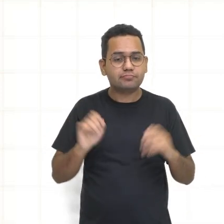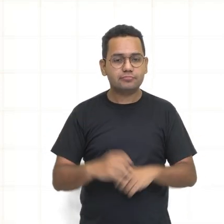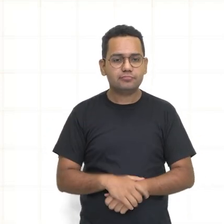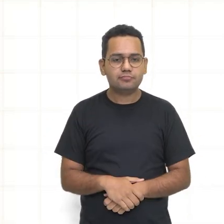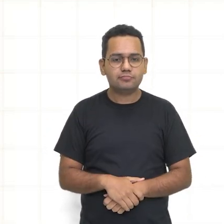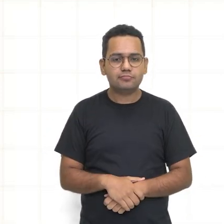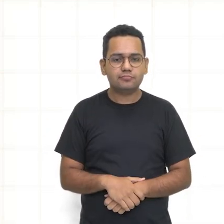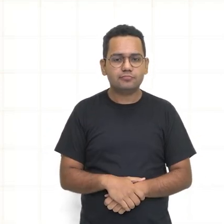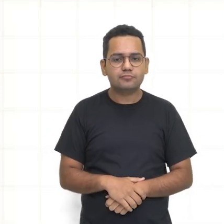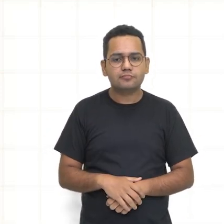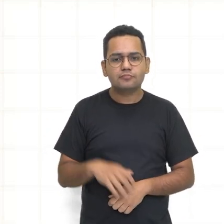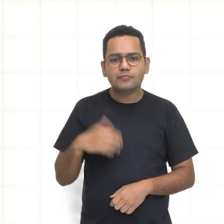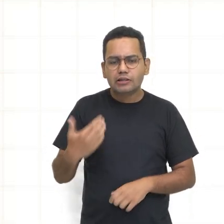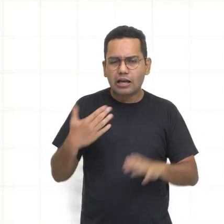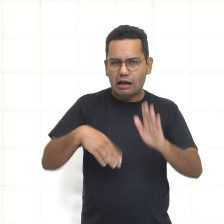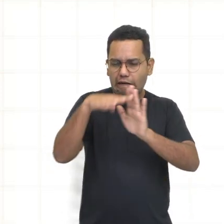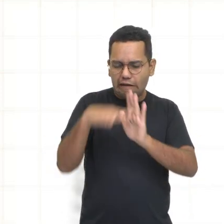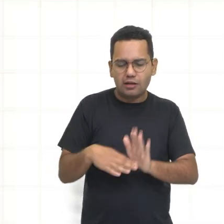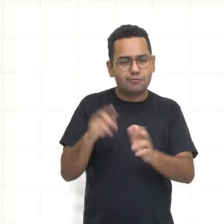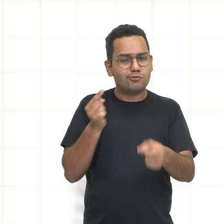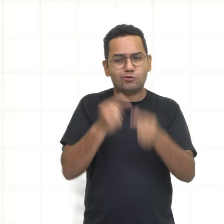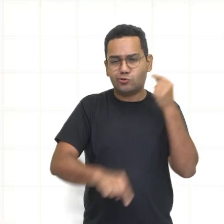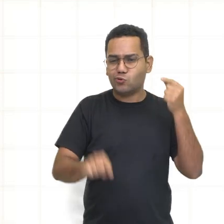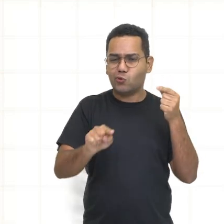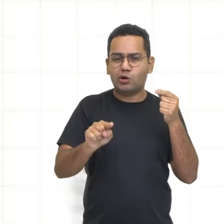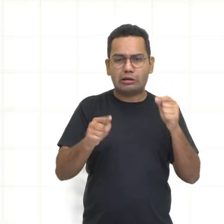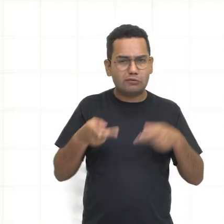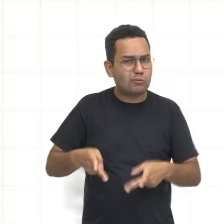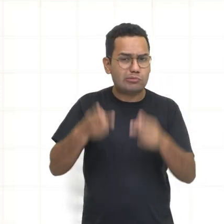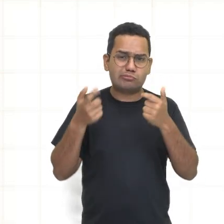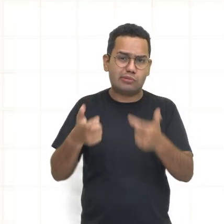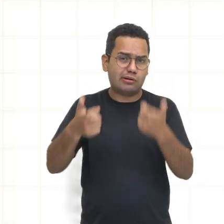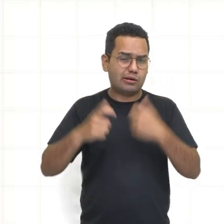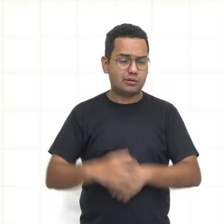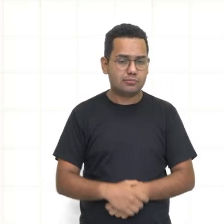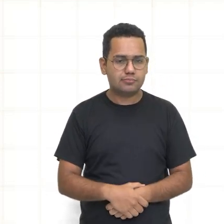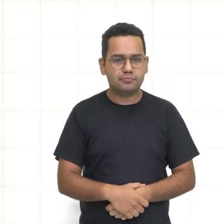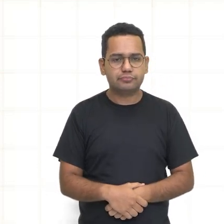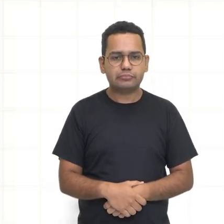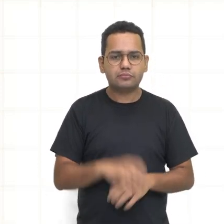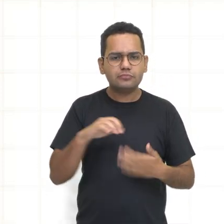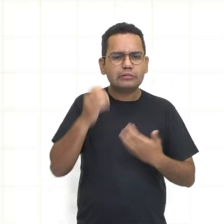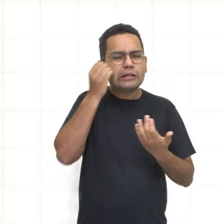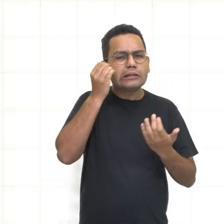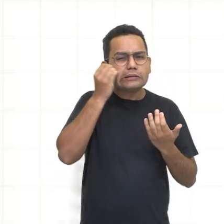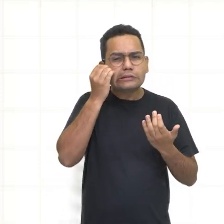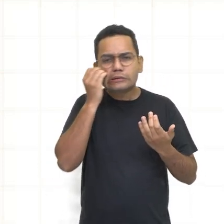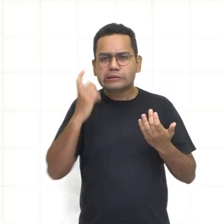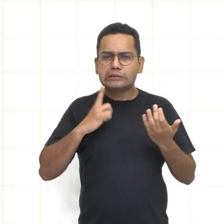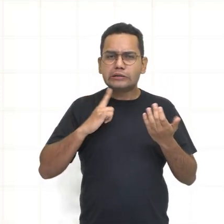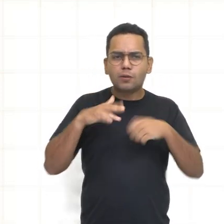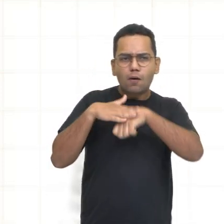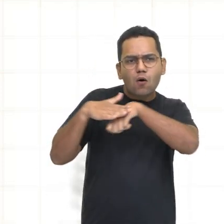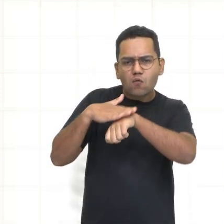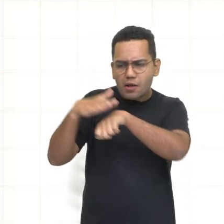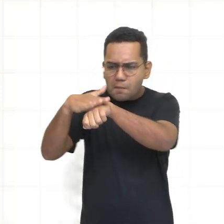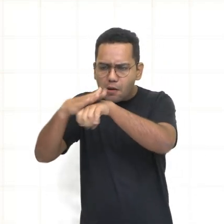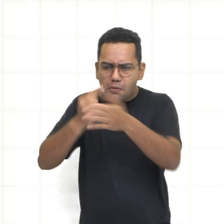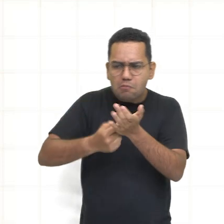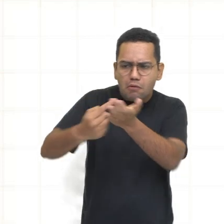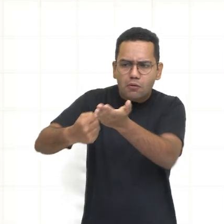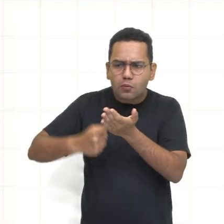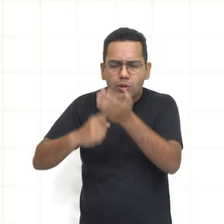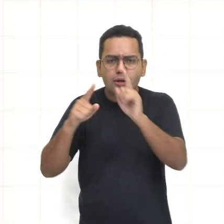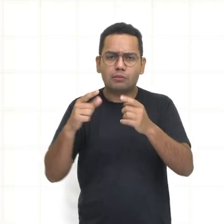No entanto, as tréguas foram frequentemente violadas e os combates continuaram. Tentaram fazer um